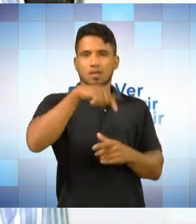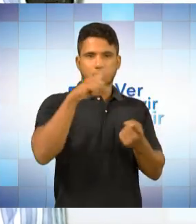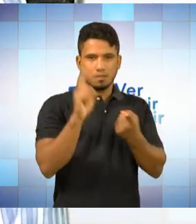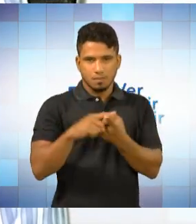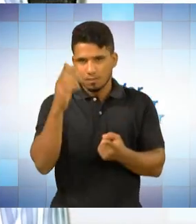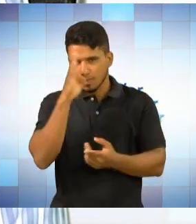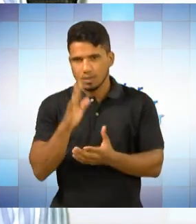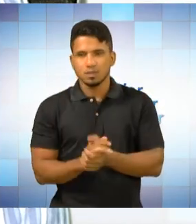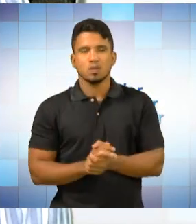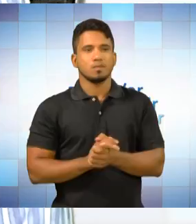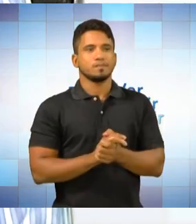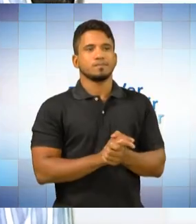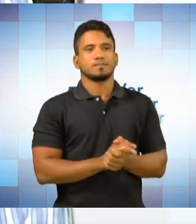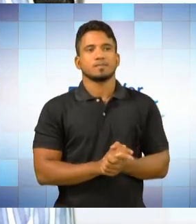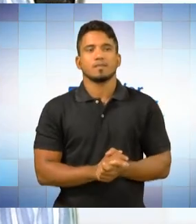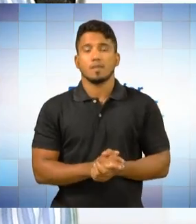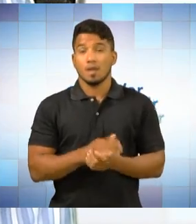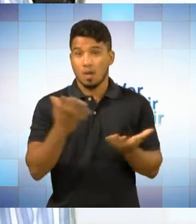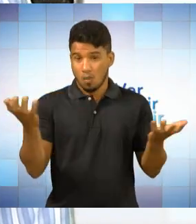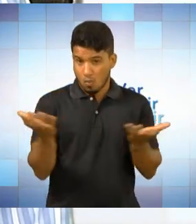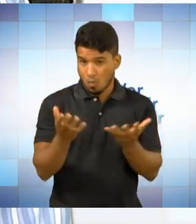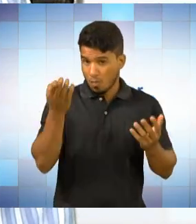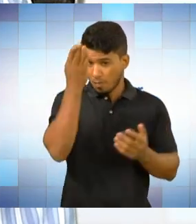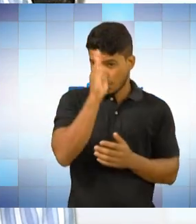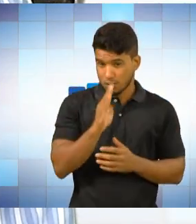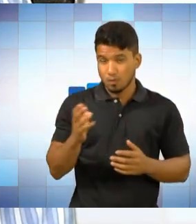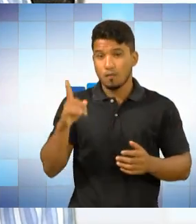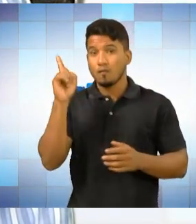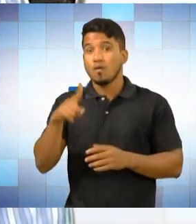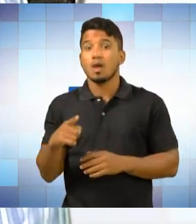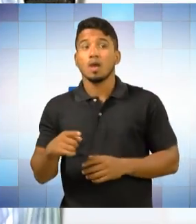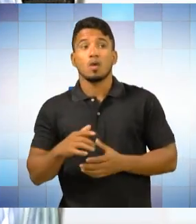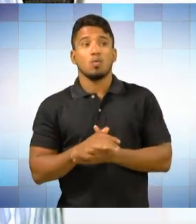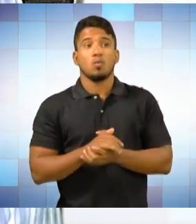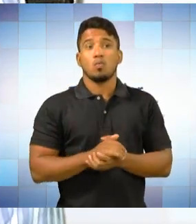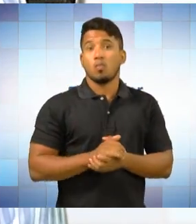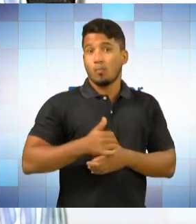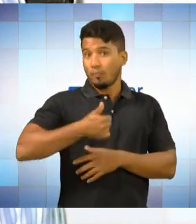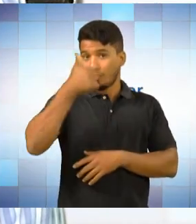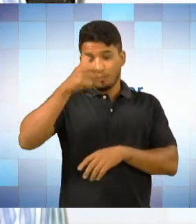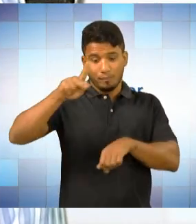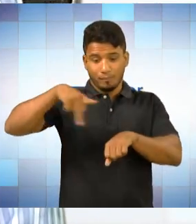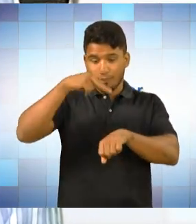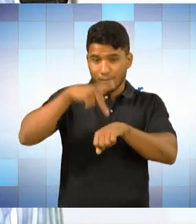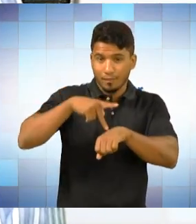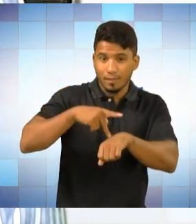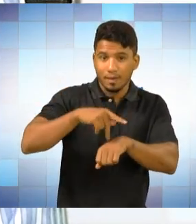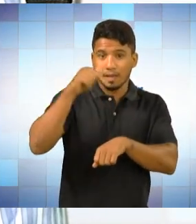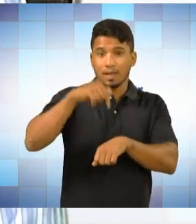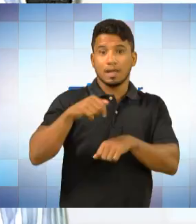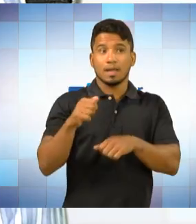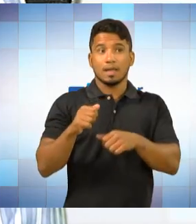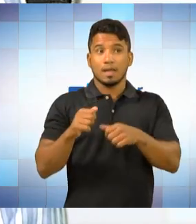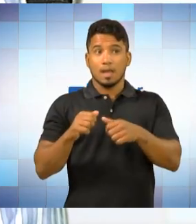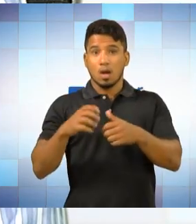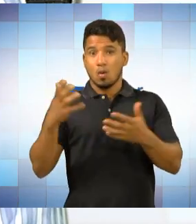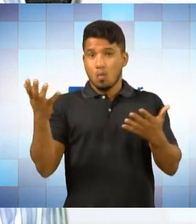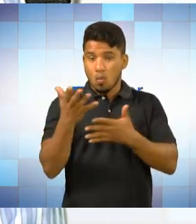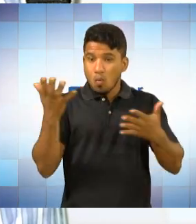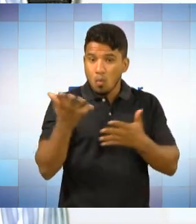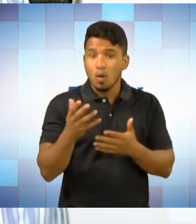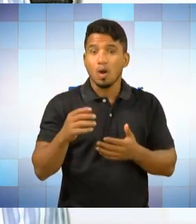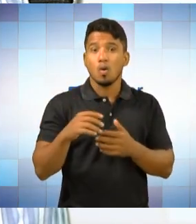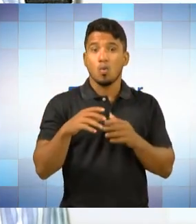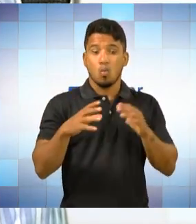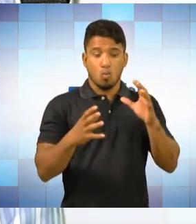é infinita. E, inclusive, o Brasil foi um dos primeiros países, já que o Instituto hoje,